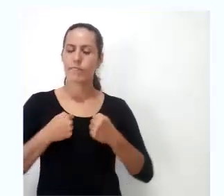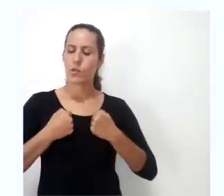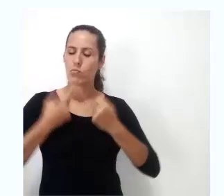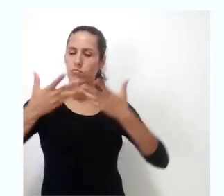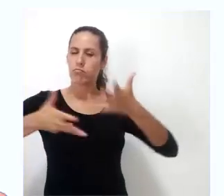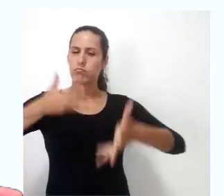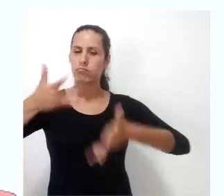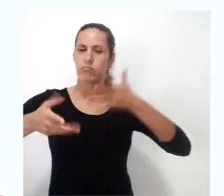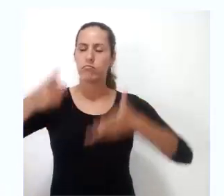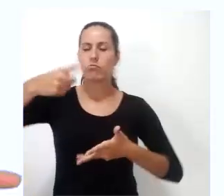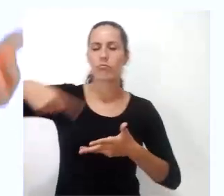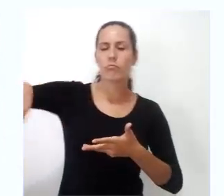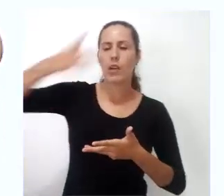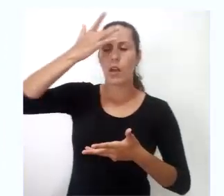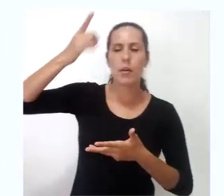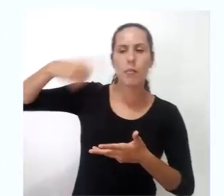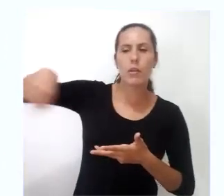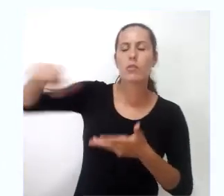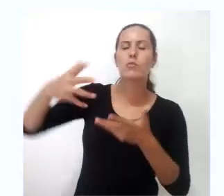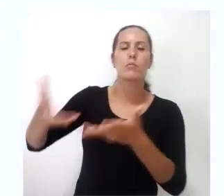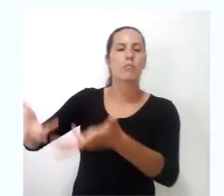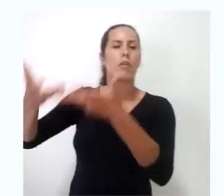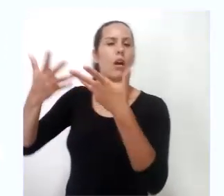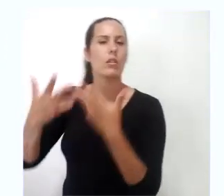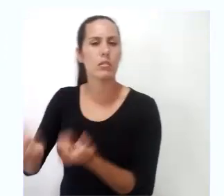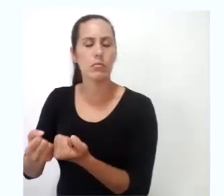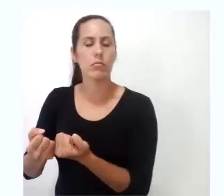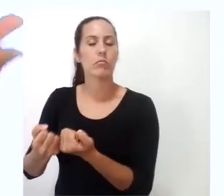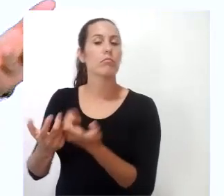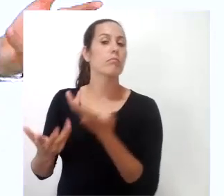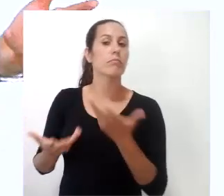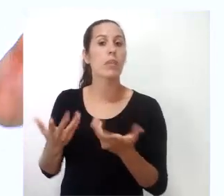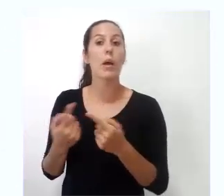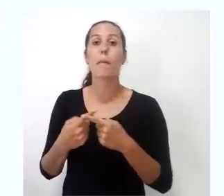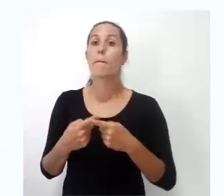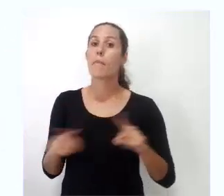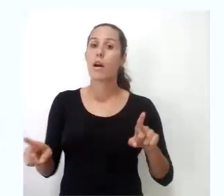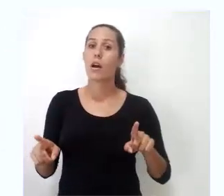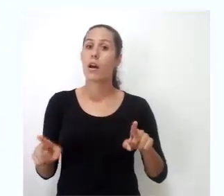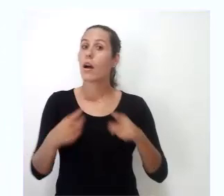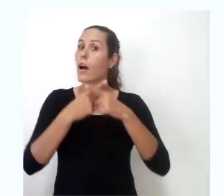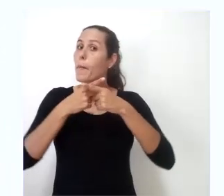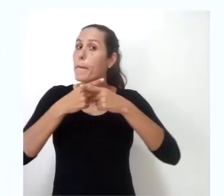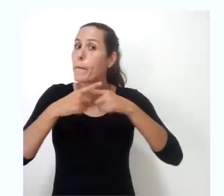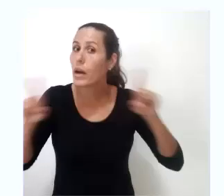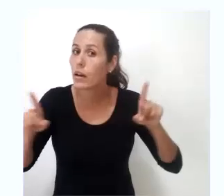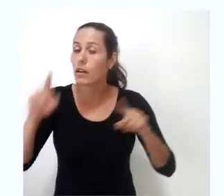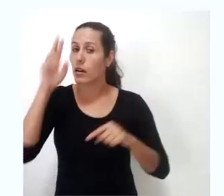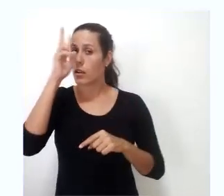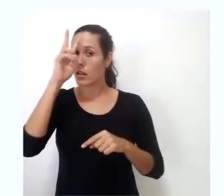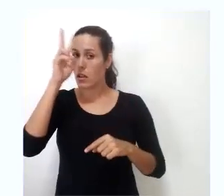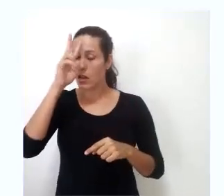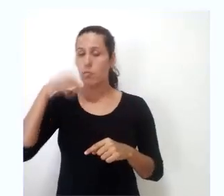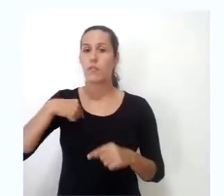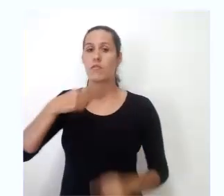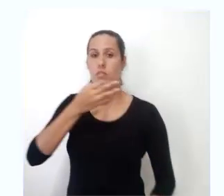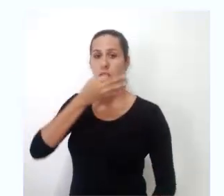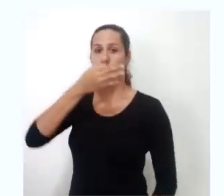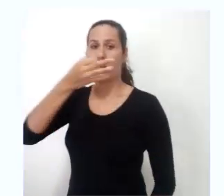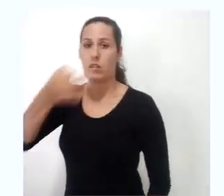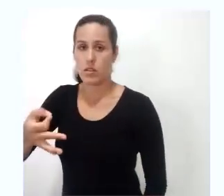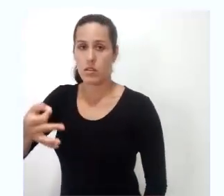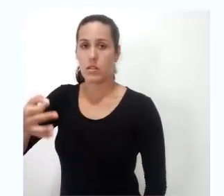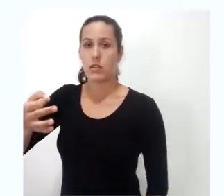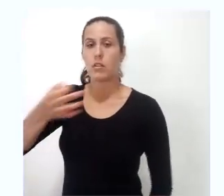alguém aceite a minha linguagem. A minha ideia, aliás, a minha ideia. Mas lembre-se que existe a contra-argumentação,